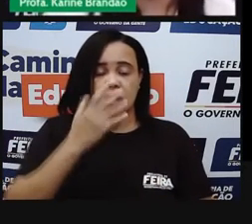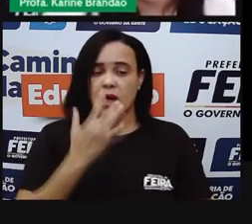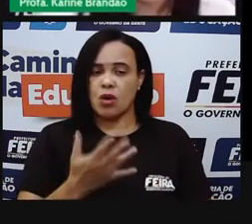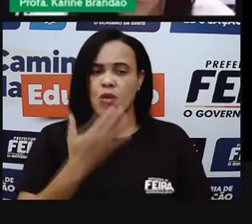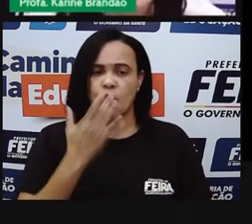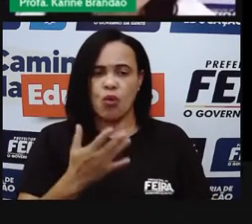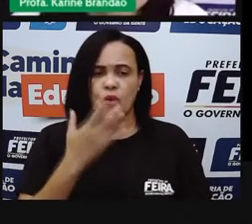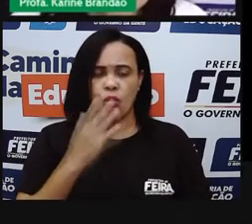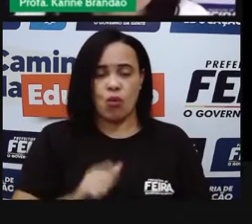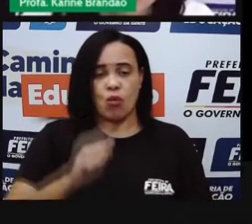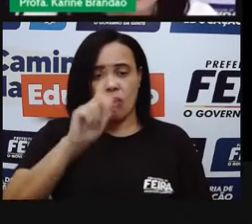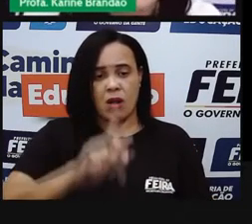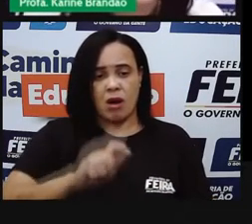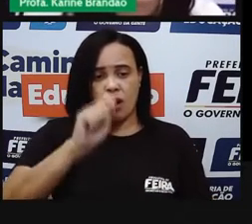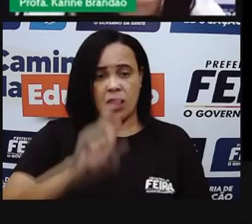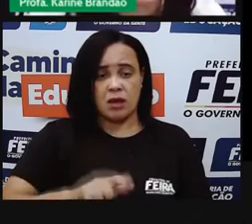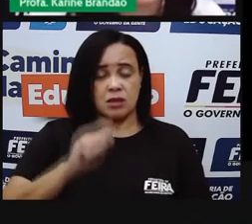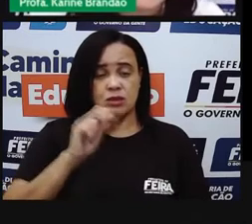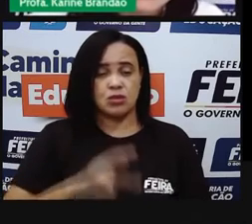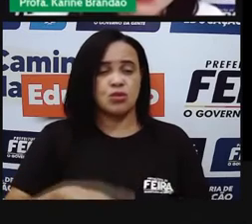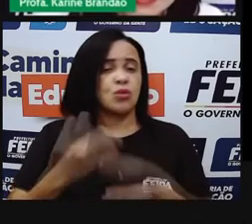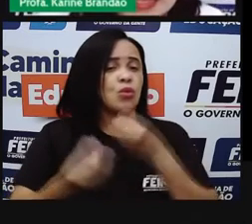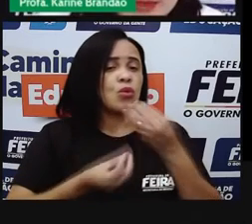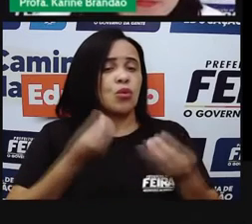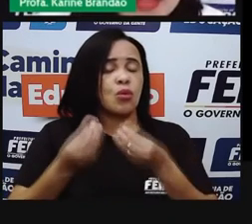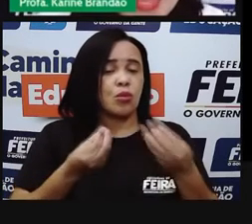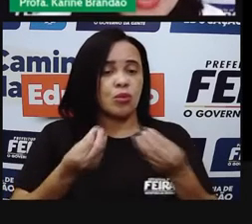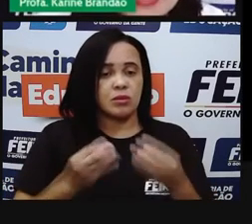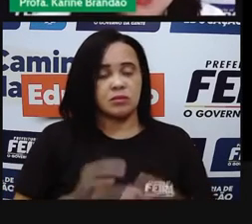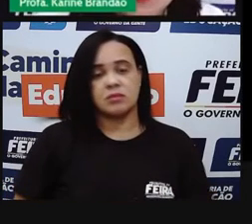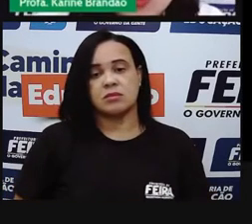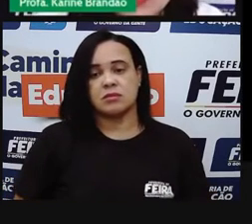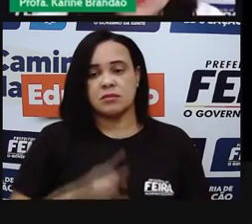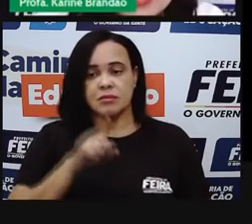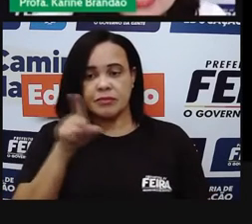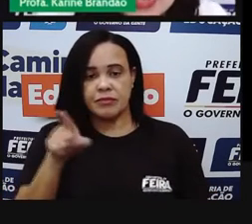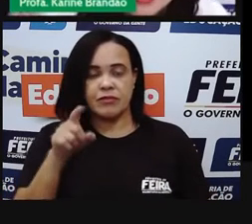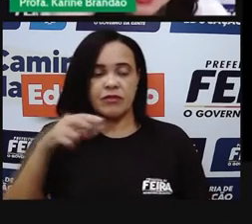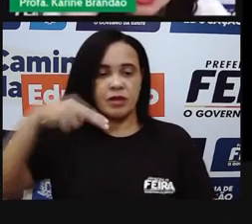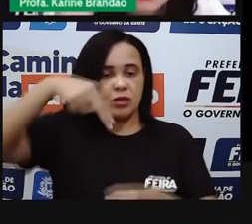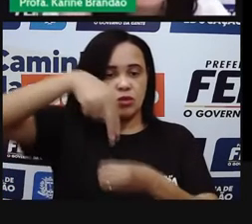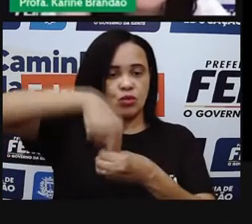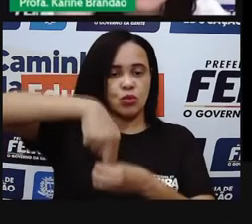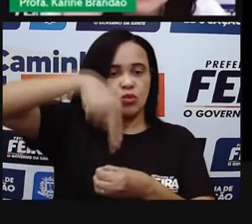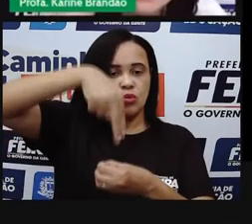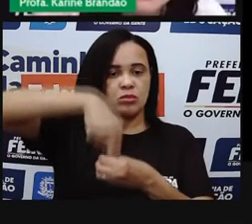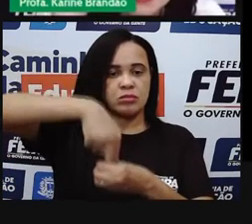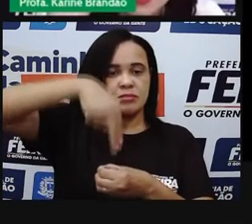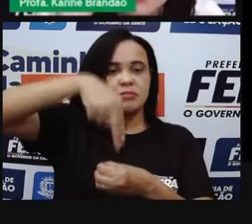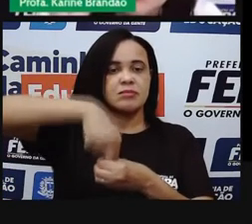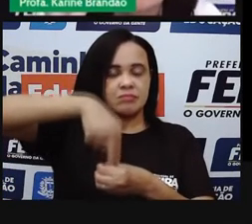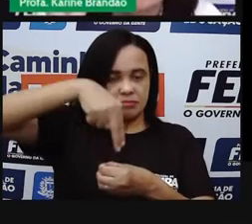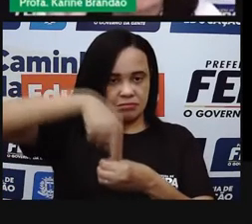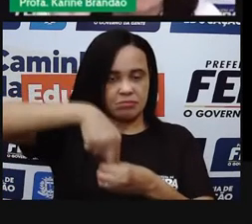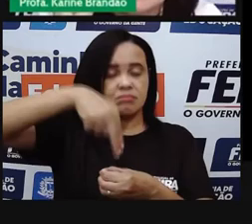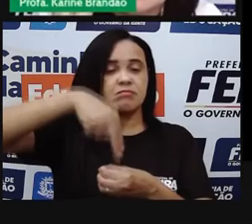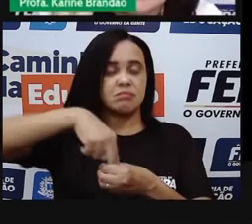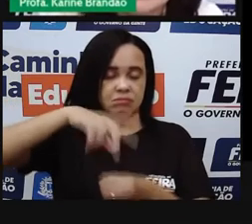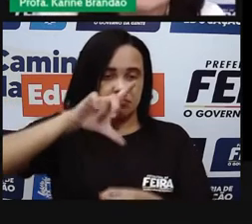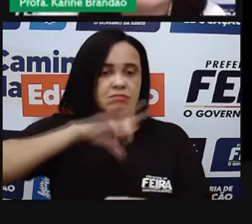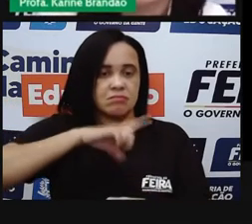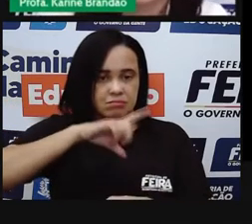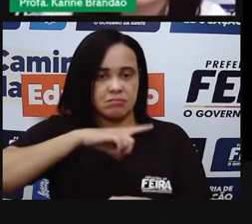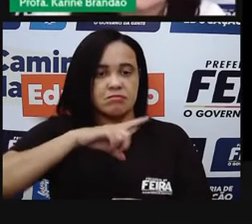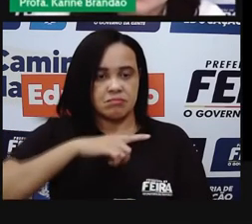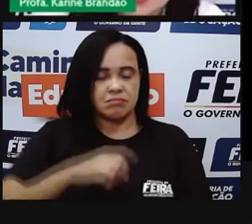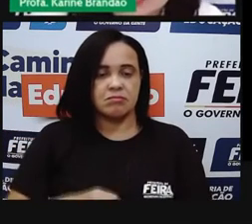roxeado, azulado, bem escuro? O que acontece aqui? Aqui é o núcleo, essa região desse círculo, dessa